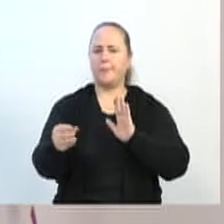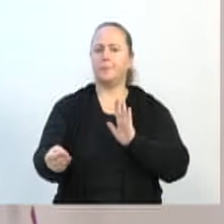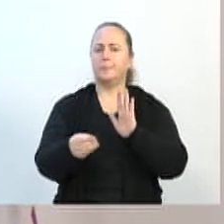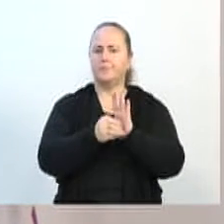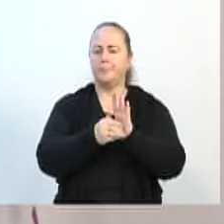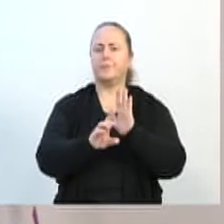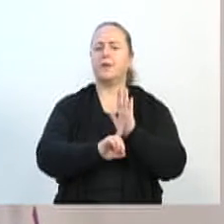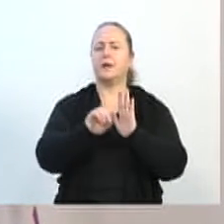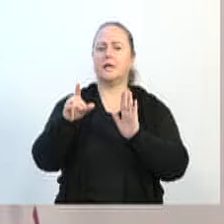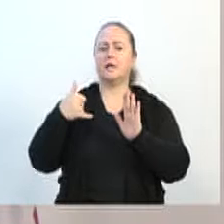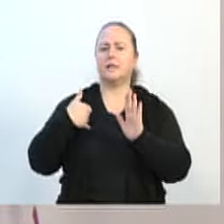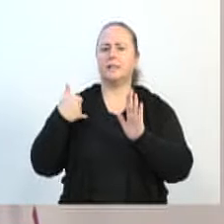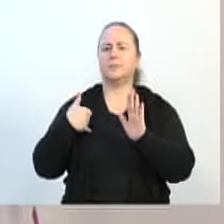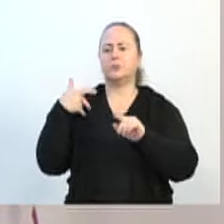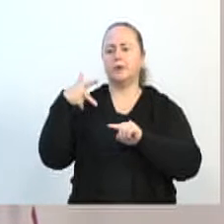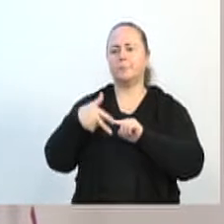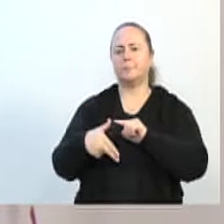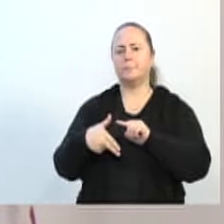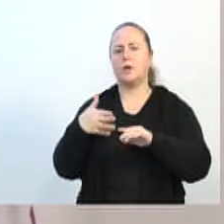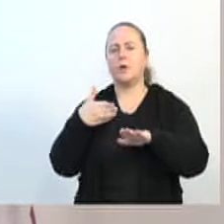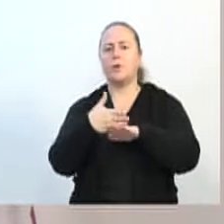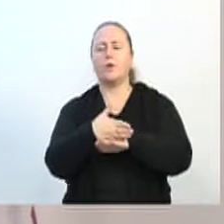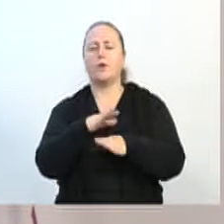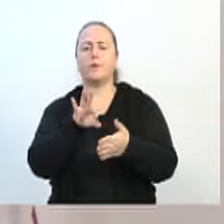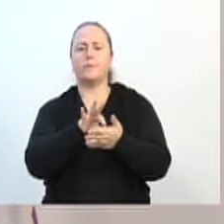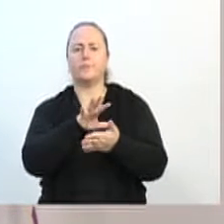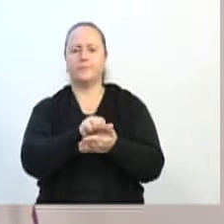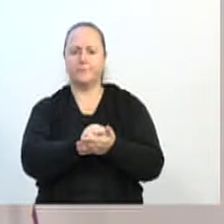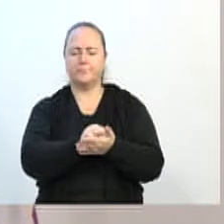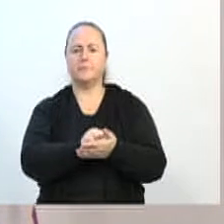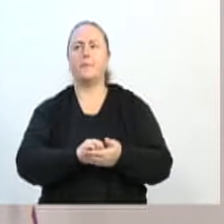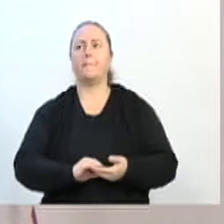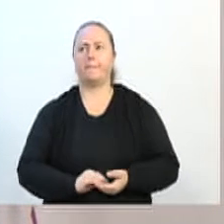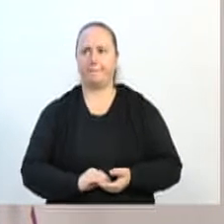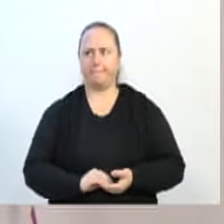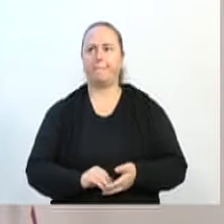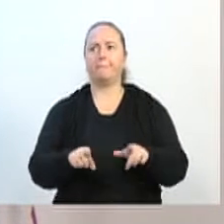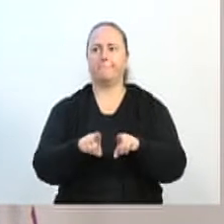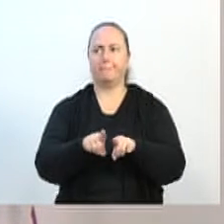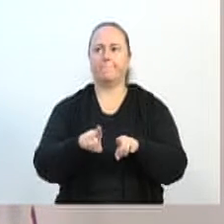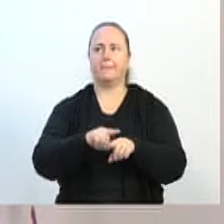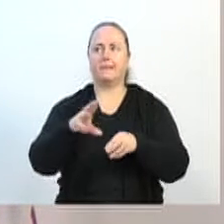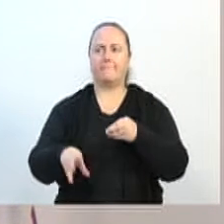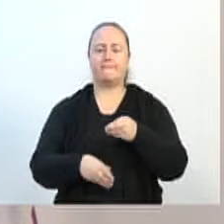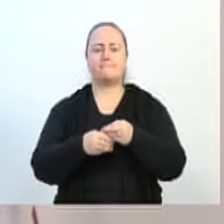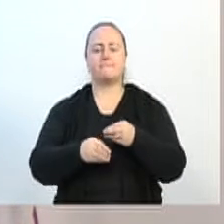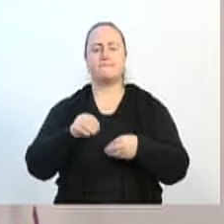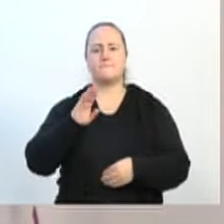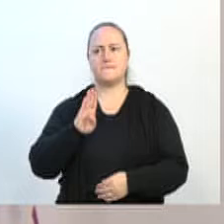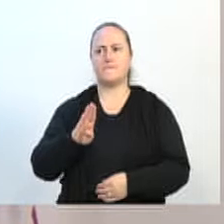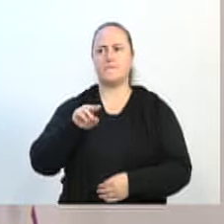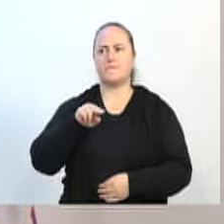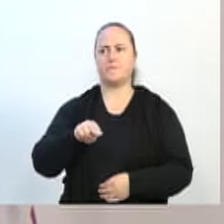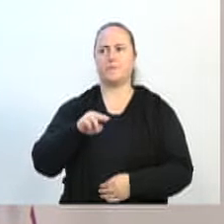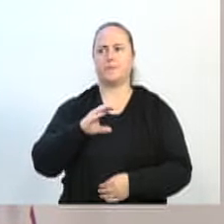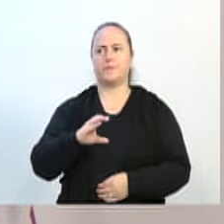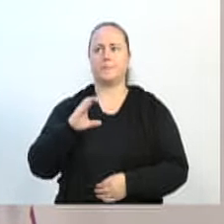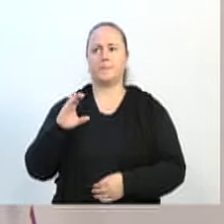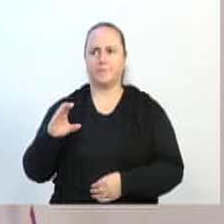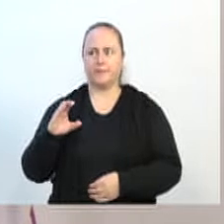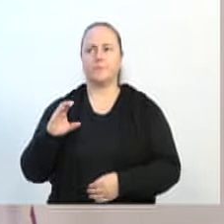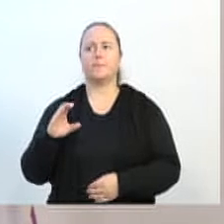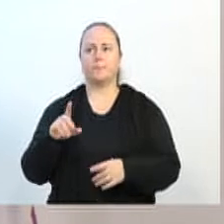corte para idade de ingresso, inserir ferramentas da BNCC, que é a Base Nacional Comum